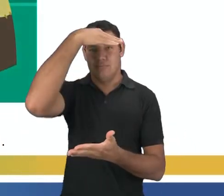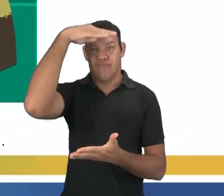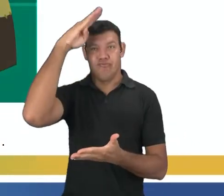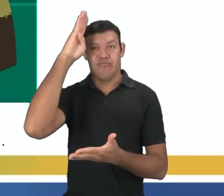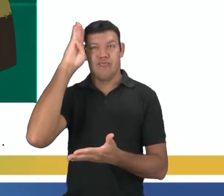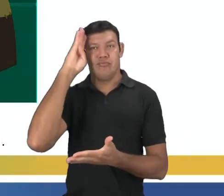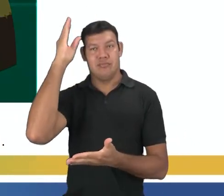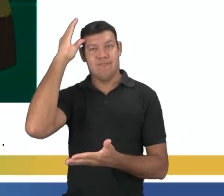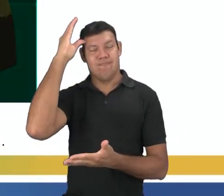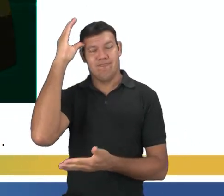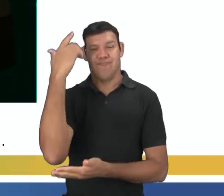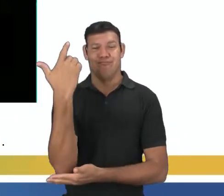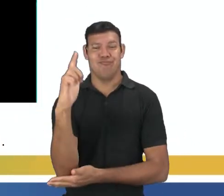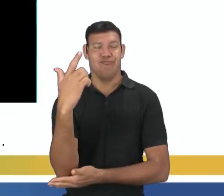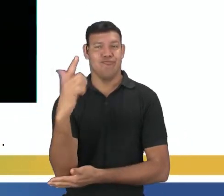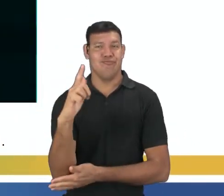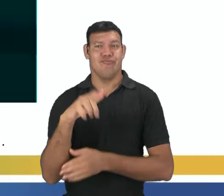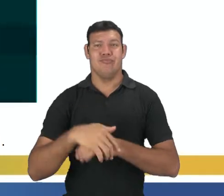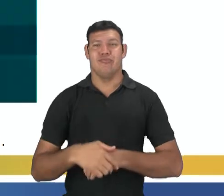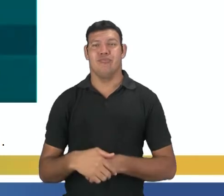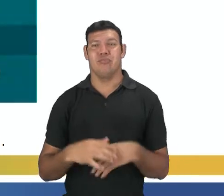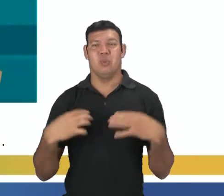casa.